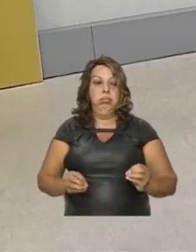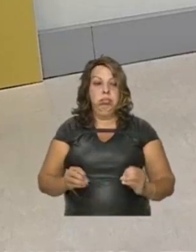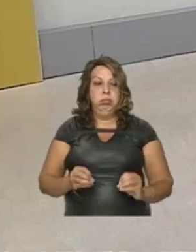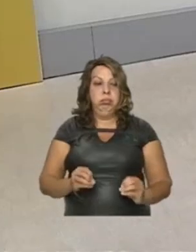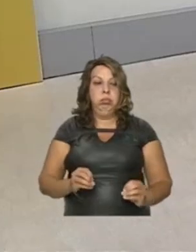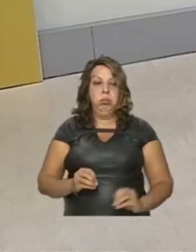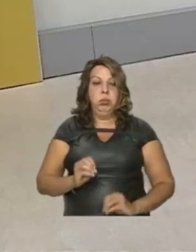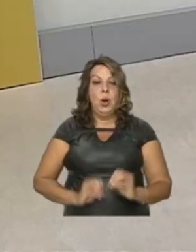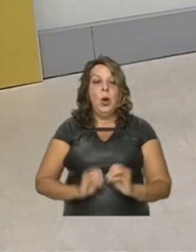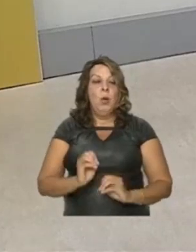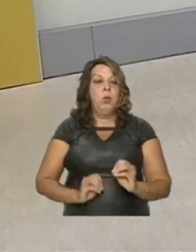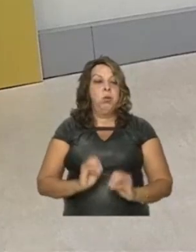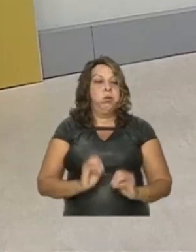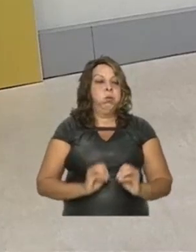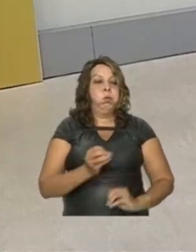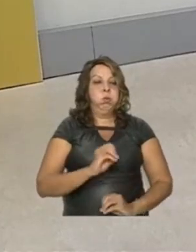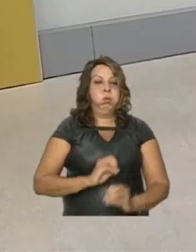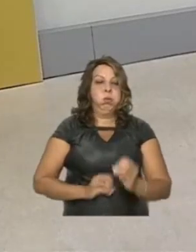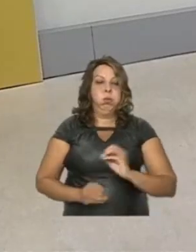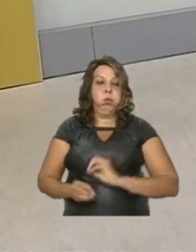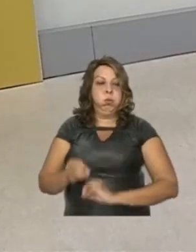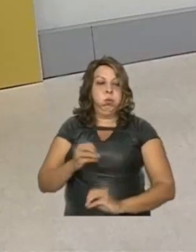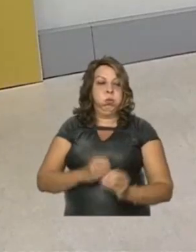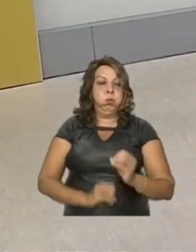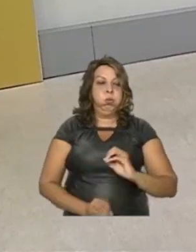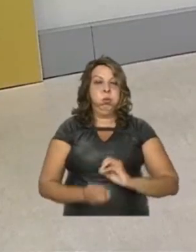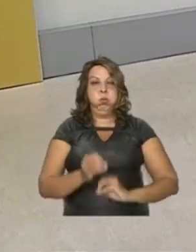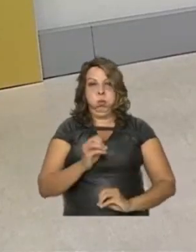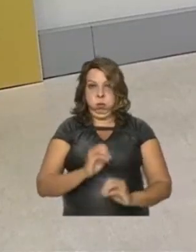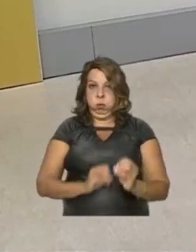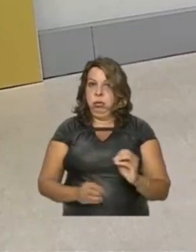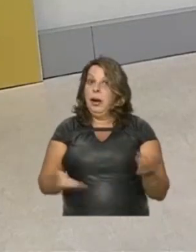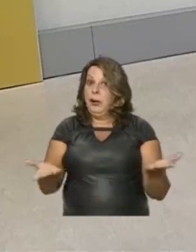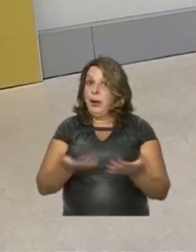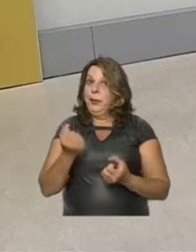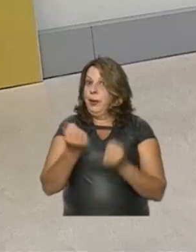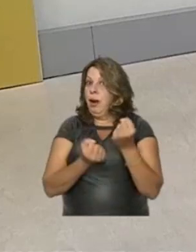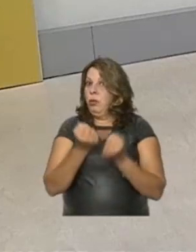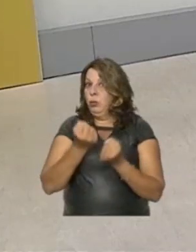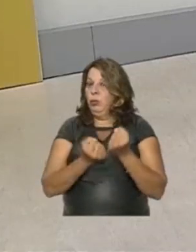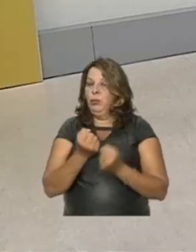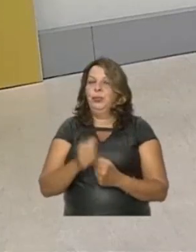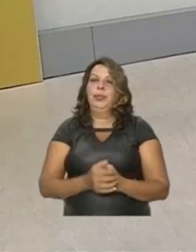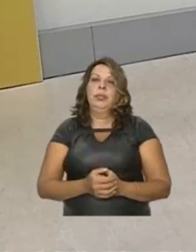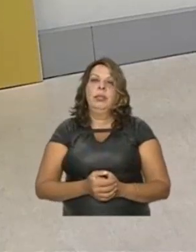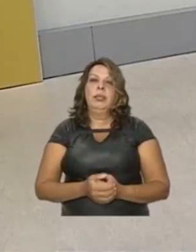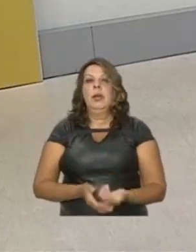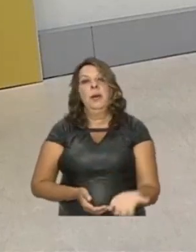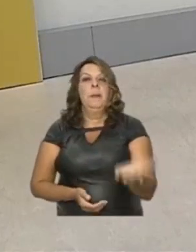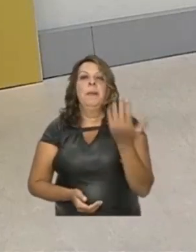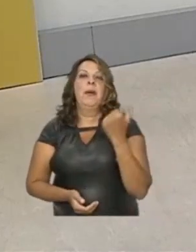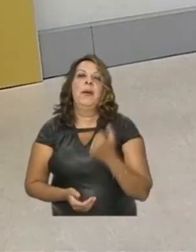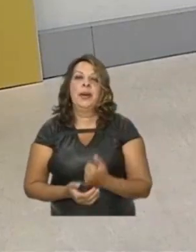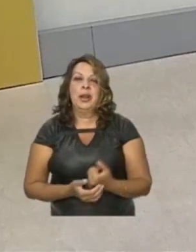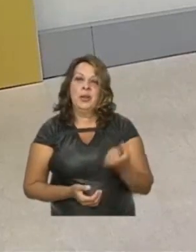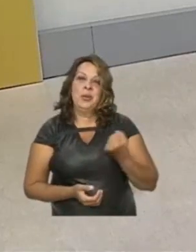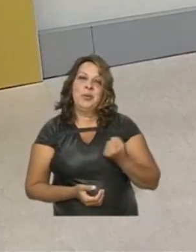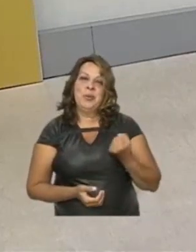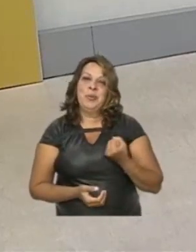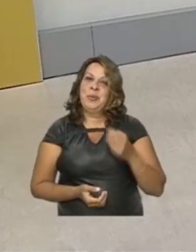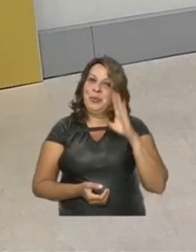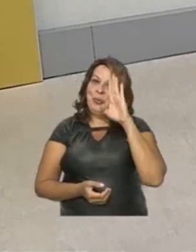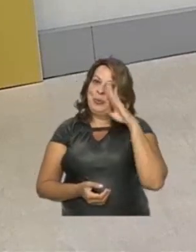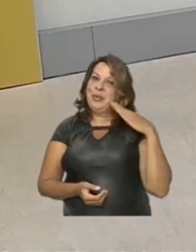minha gente, pipocando, pipocando. Tá valendo um Renault Kwid. Chama a primeira bolinha, por